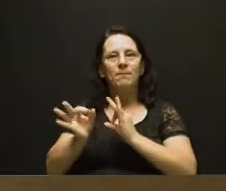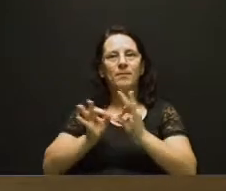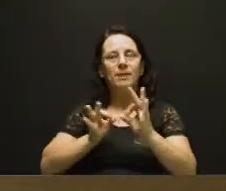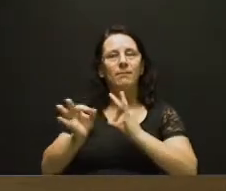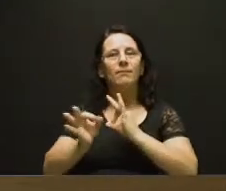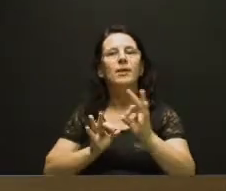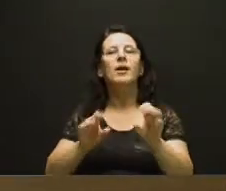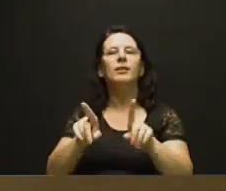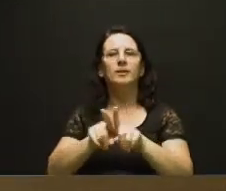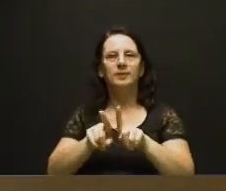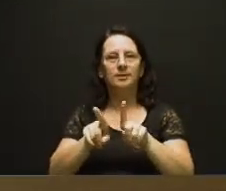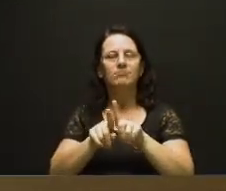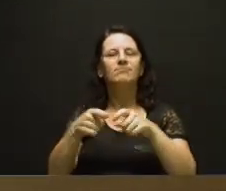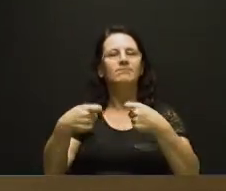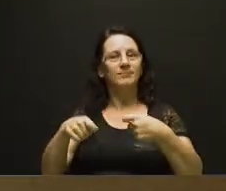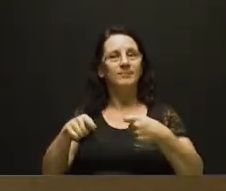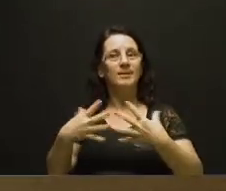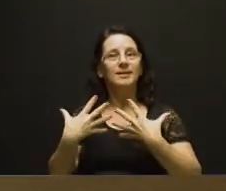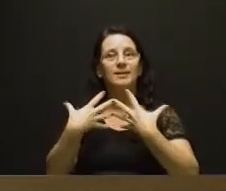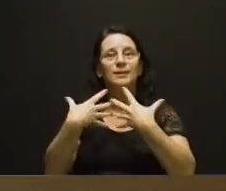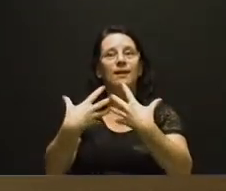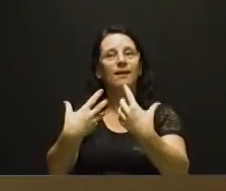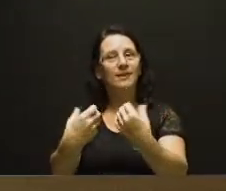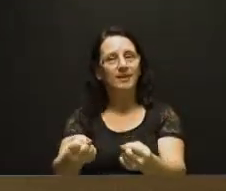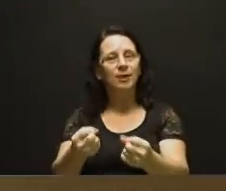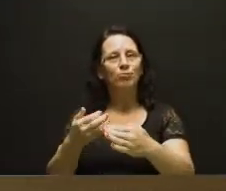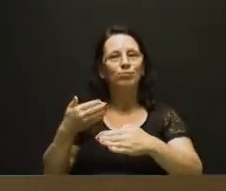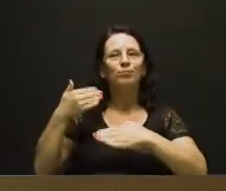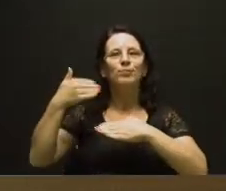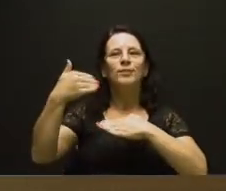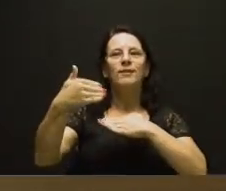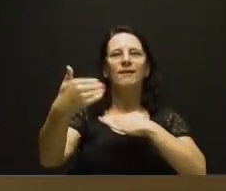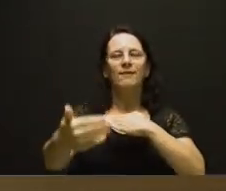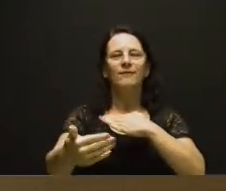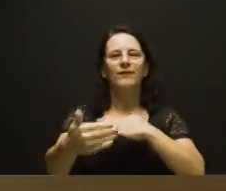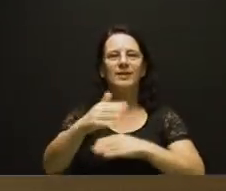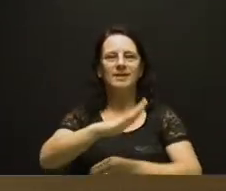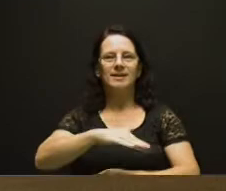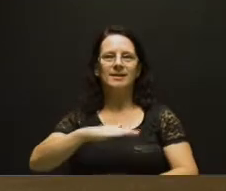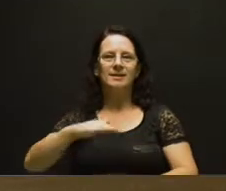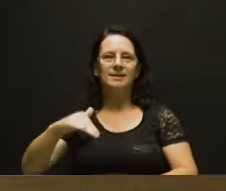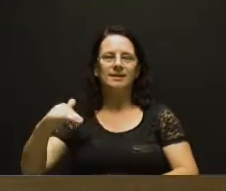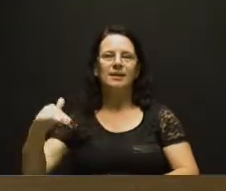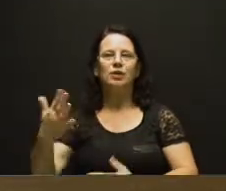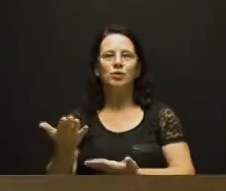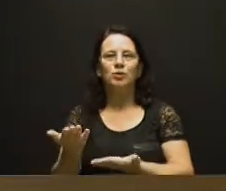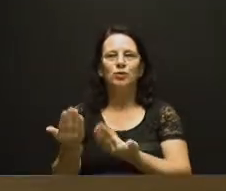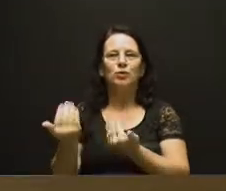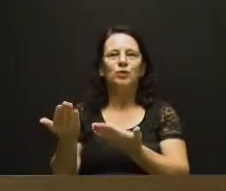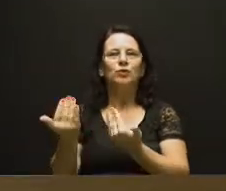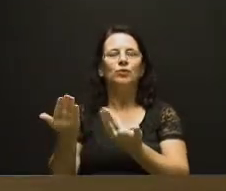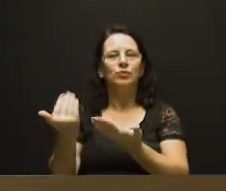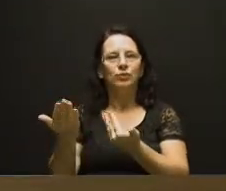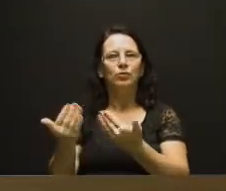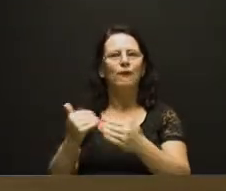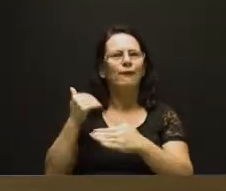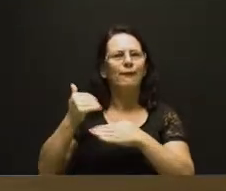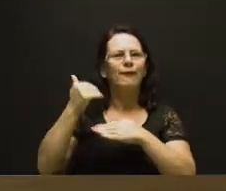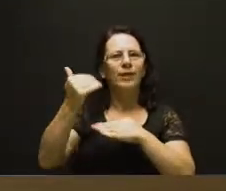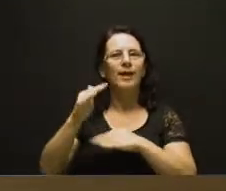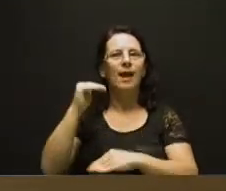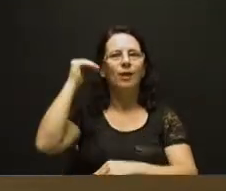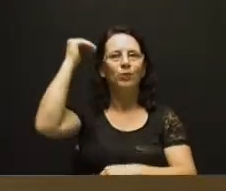precisam ter as suas necessidades atendidas para que avancem no tratamento dessas crianças jovens né e até